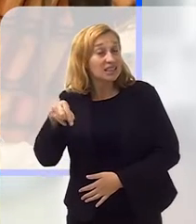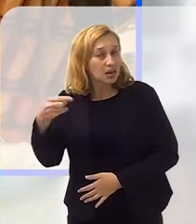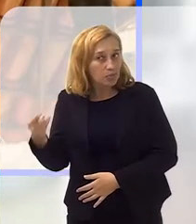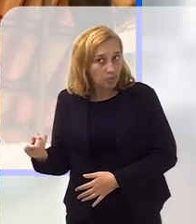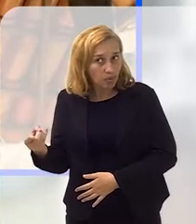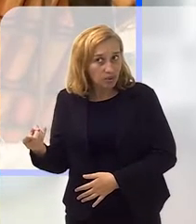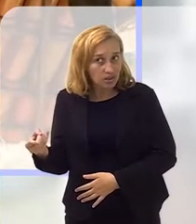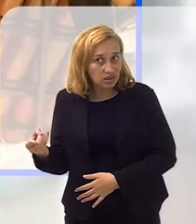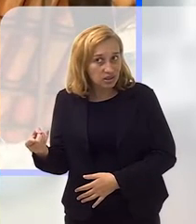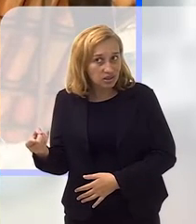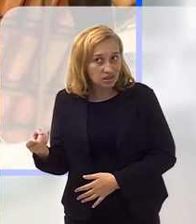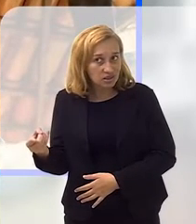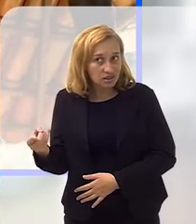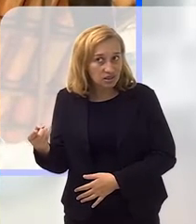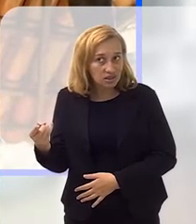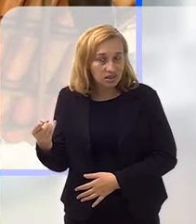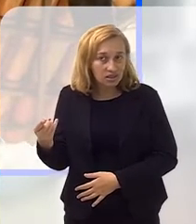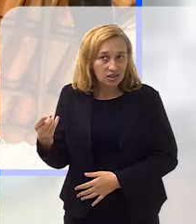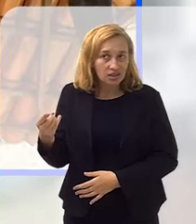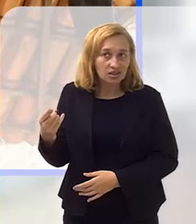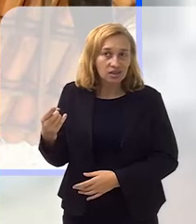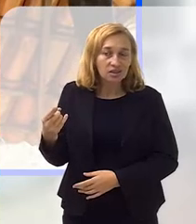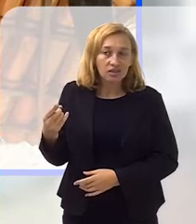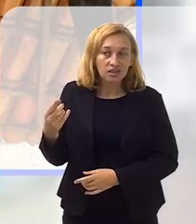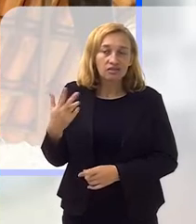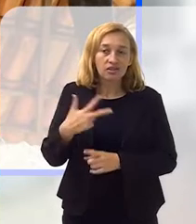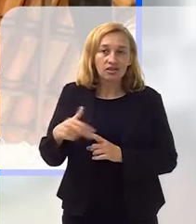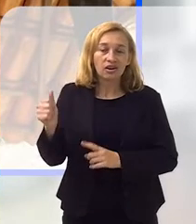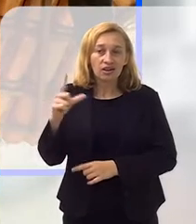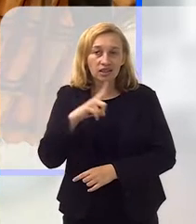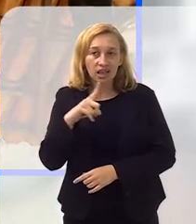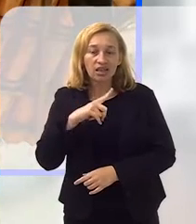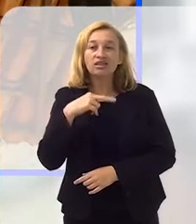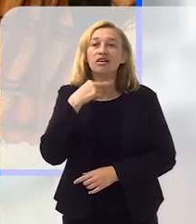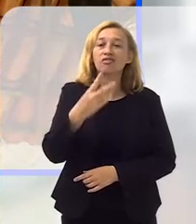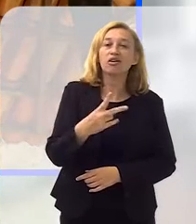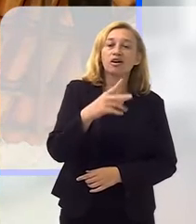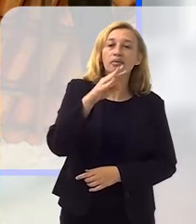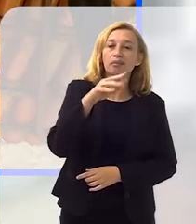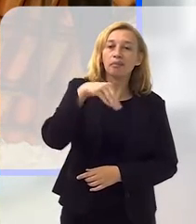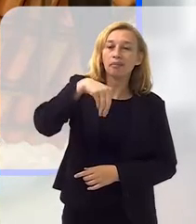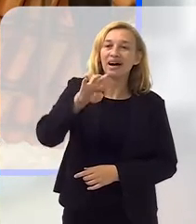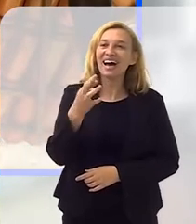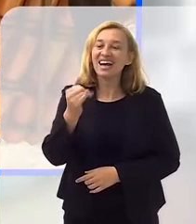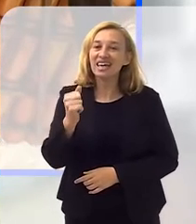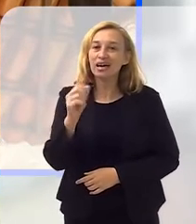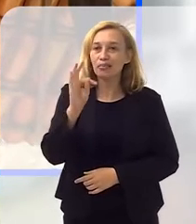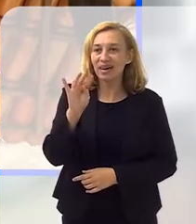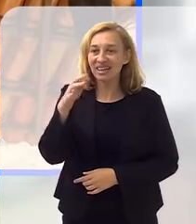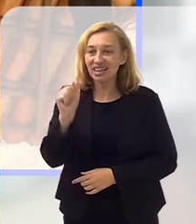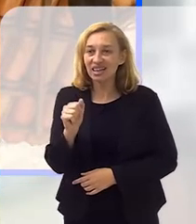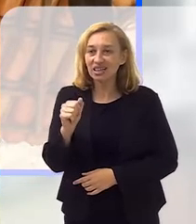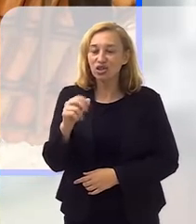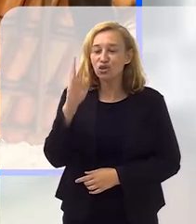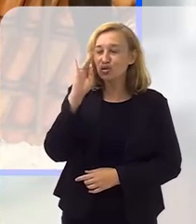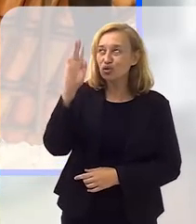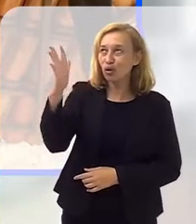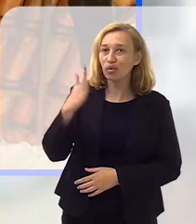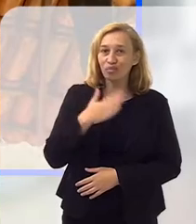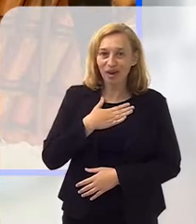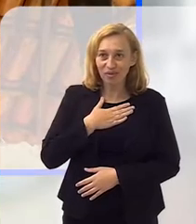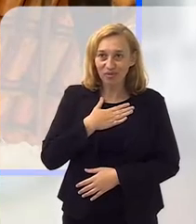que depois ganhou repercussão na voz da Maria Bethânia, no LP Alibi, que foi o Sonho